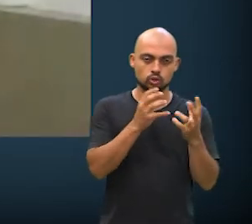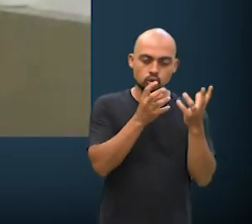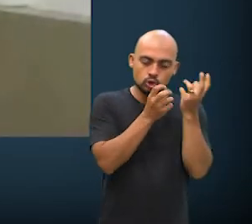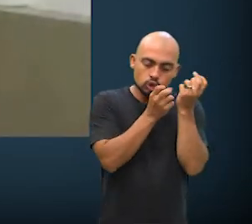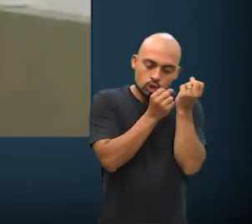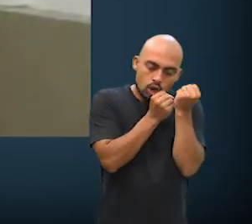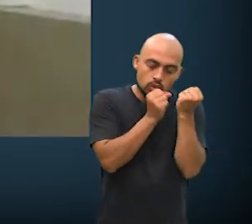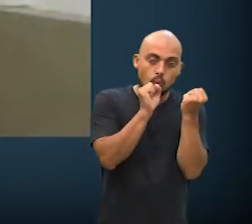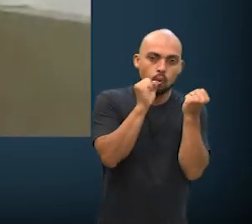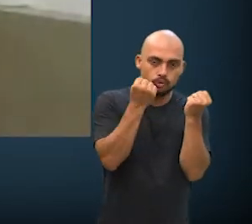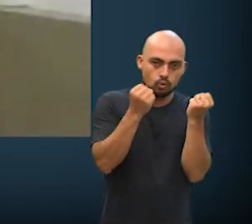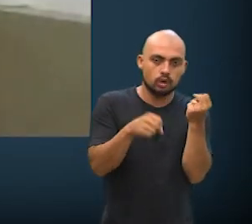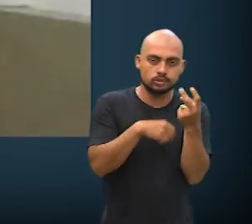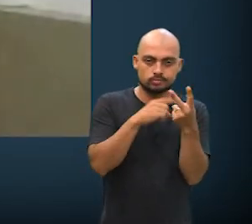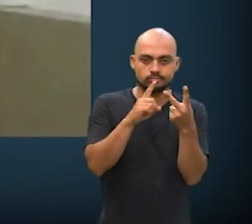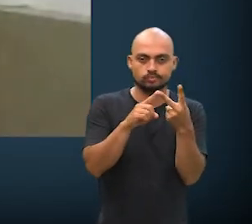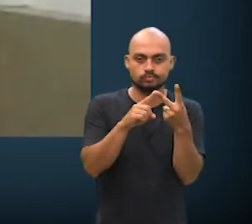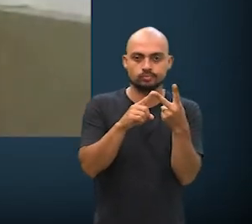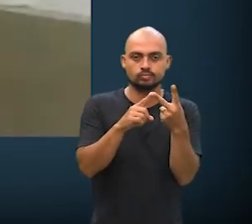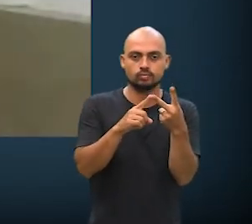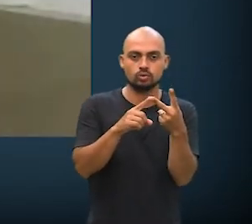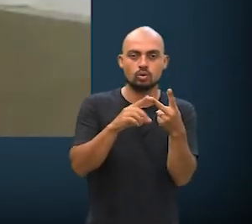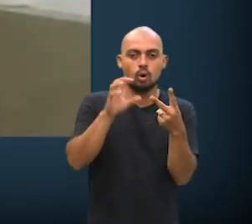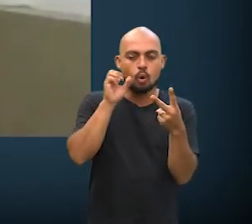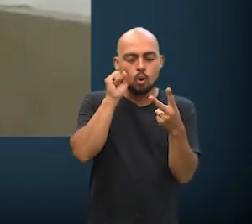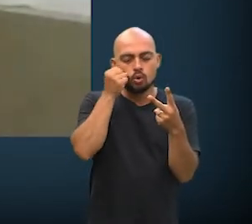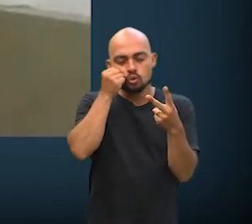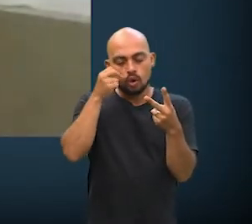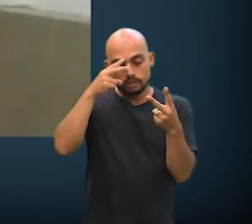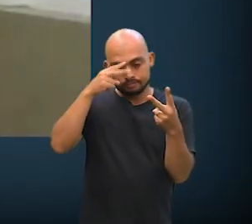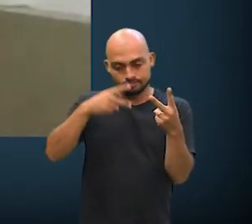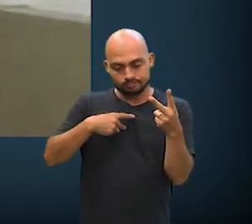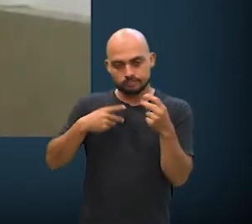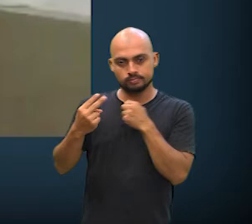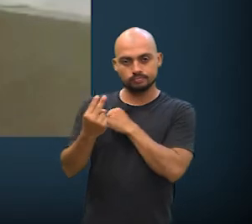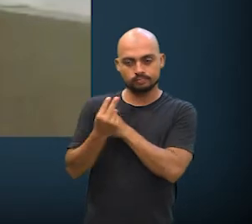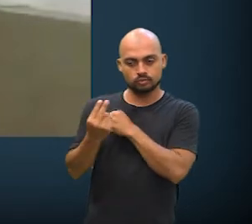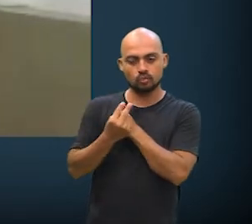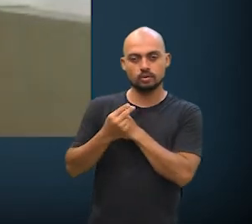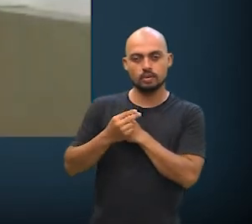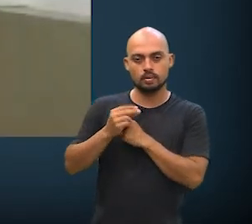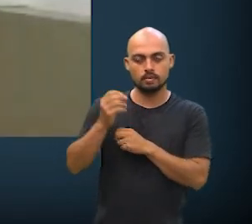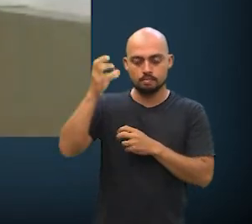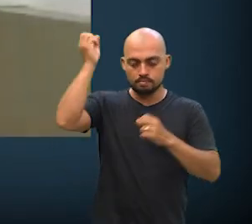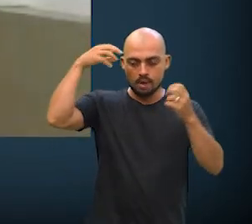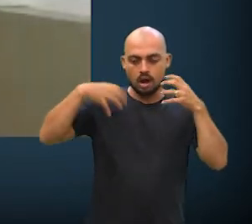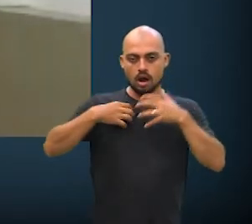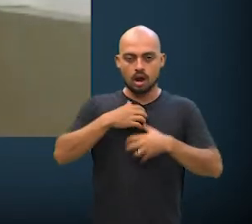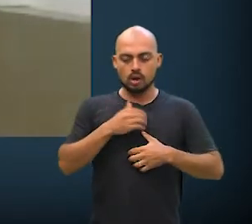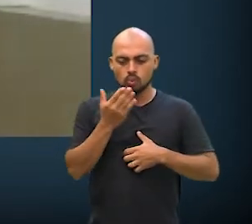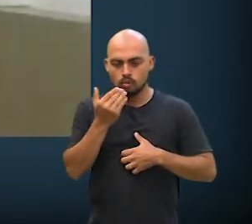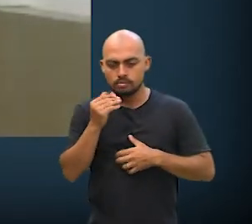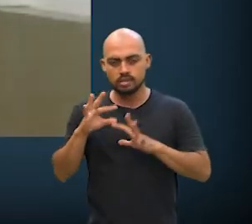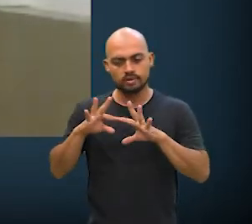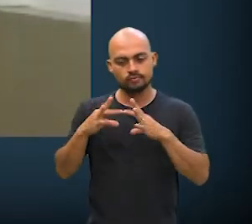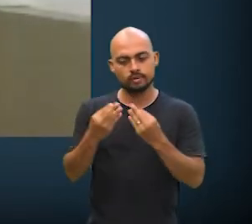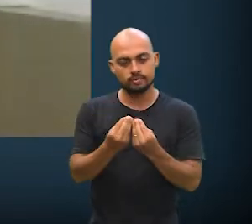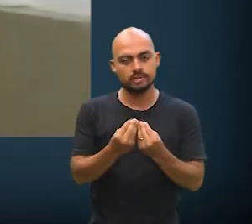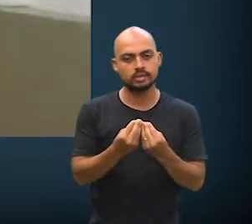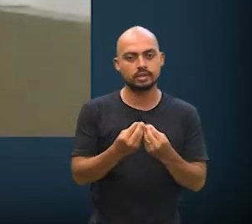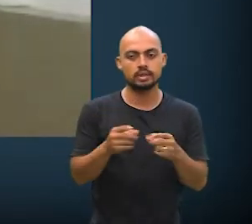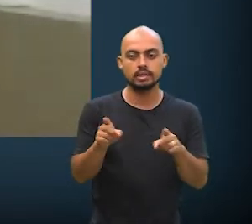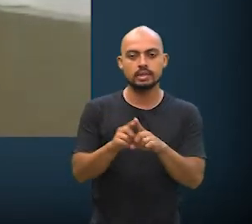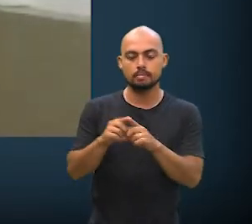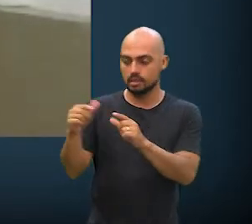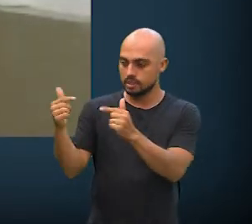sono, 8 horas são dos autocuidados, banho, alimentação, família, e a gente deveria partir da premissa